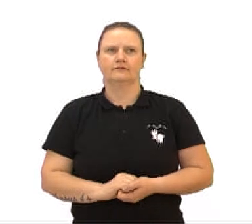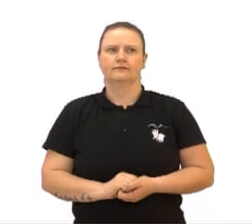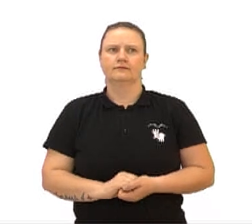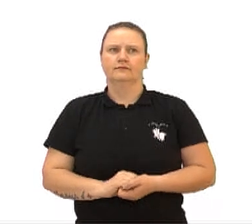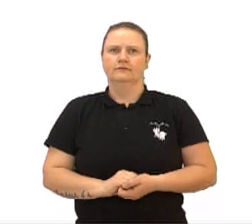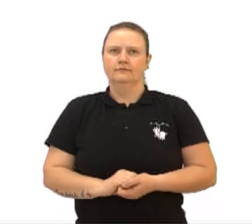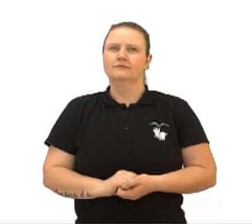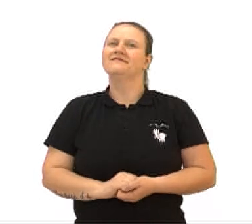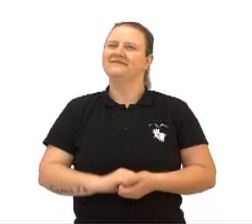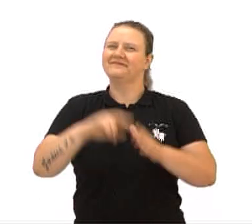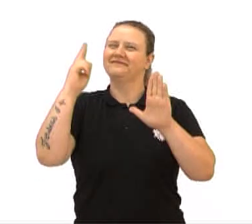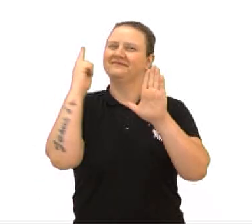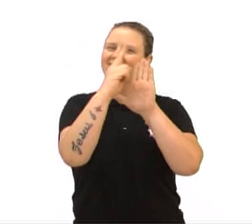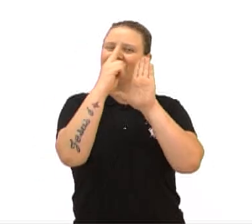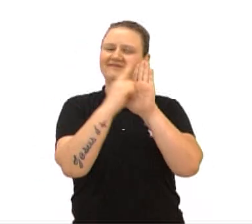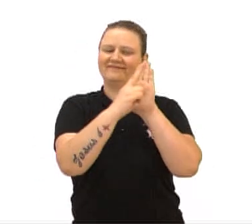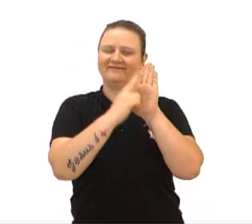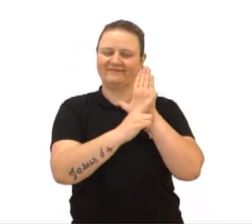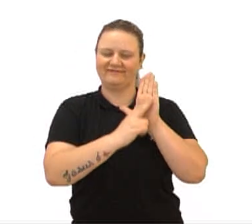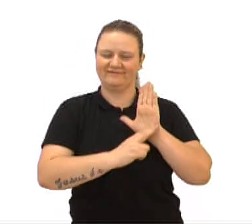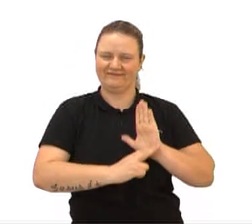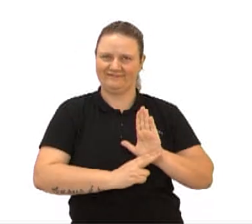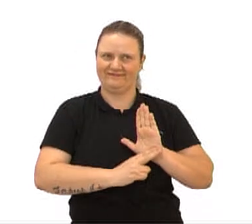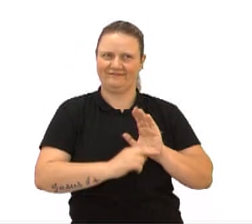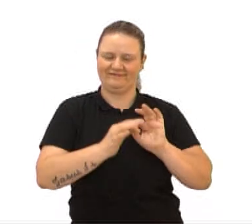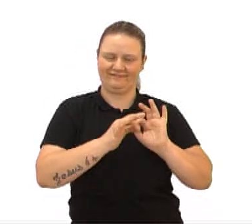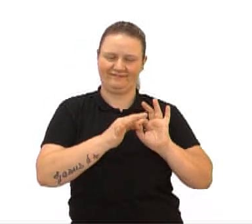Honduras, Nicarágua e Panamá.